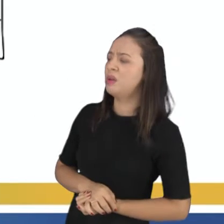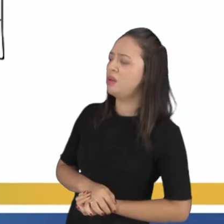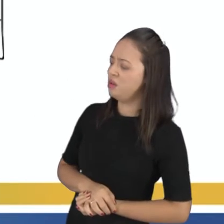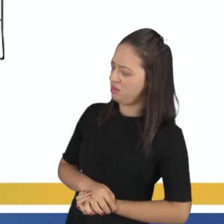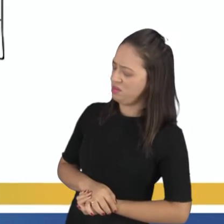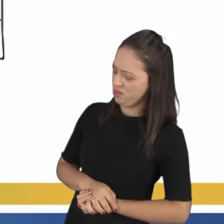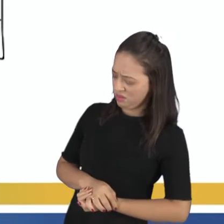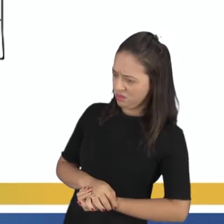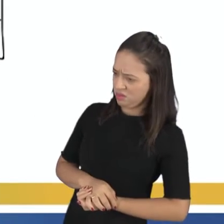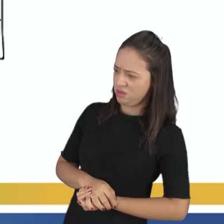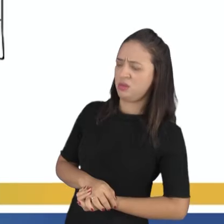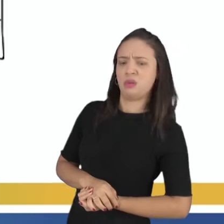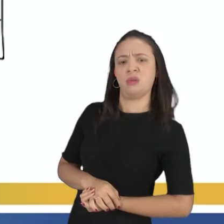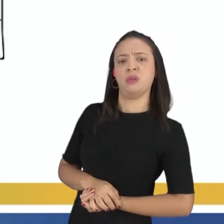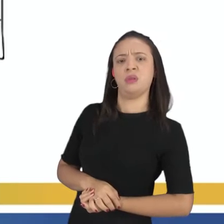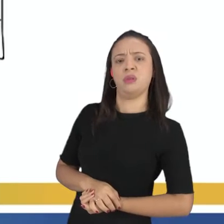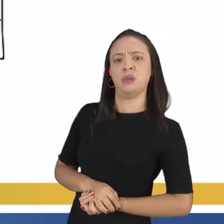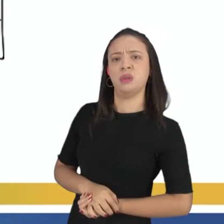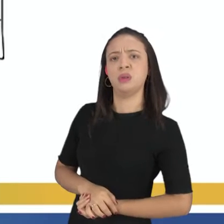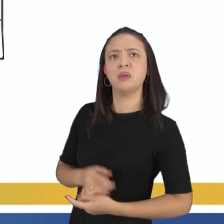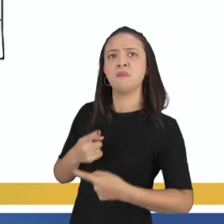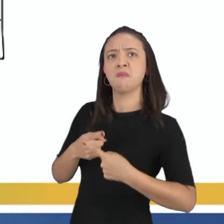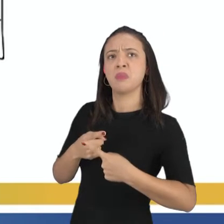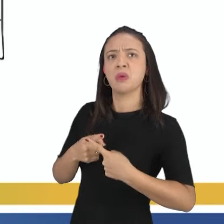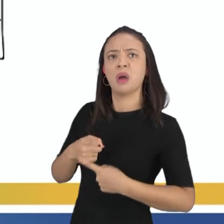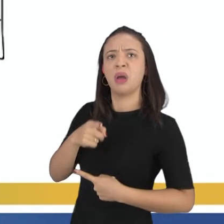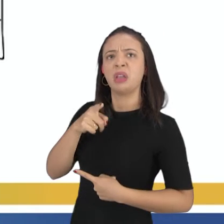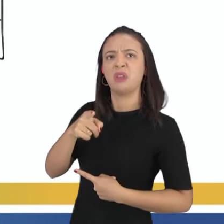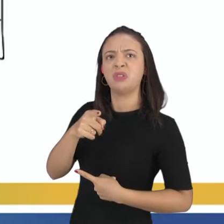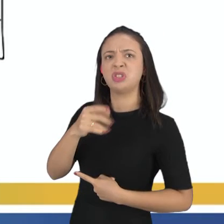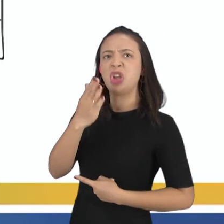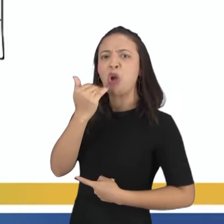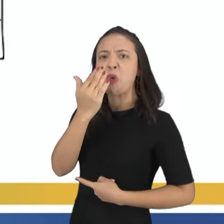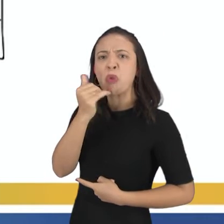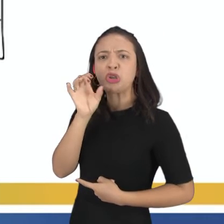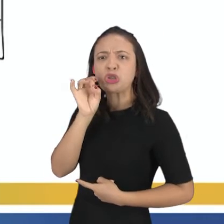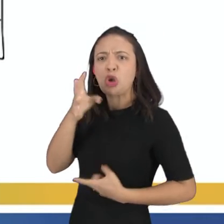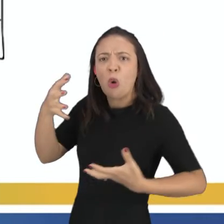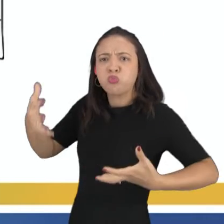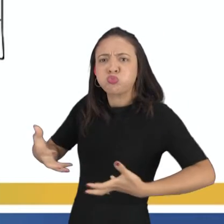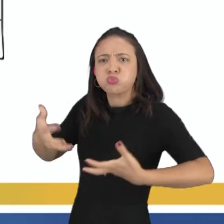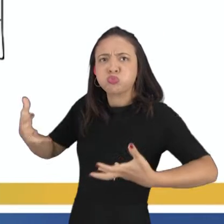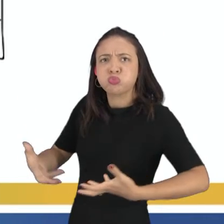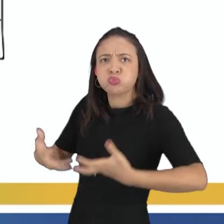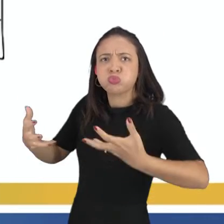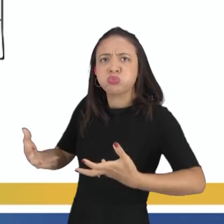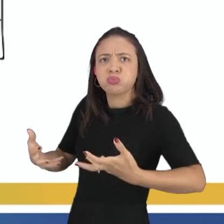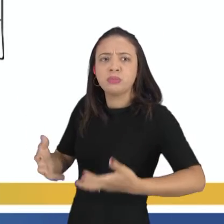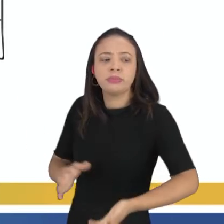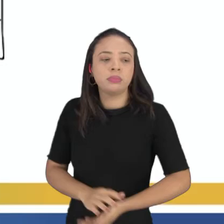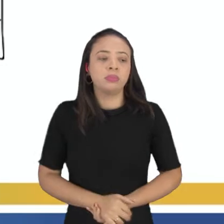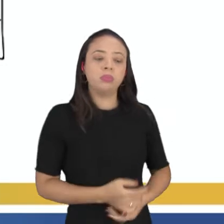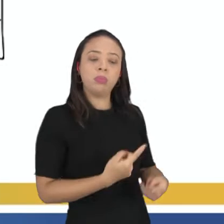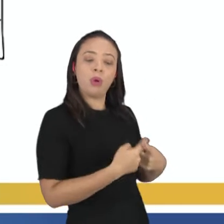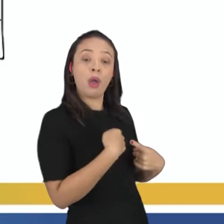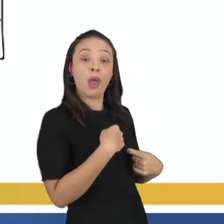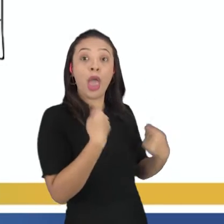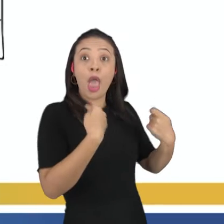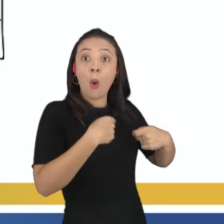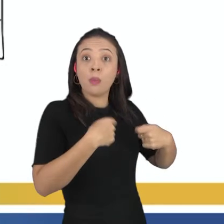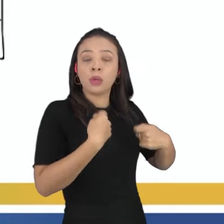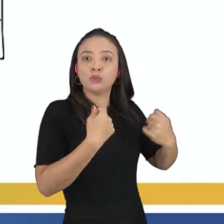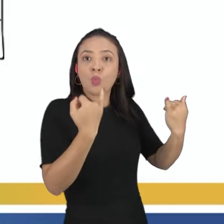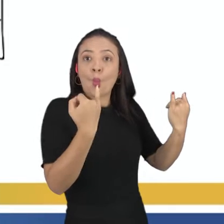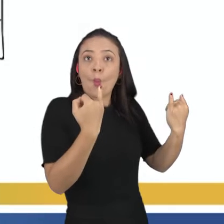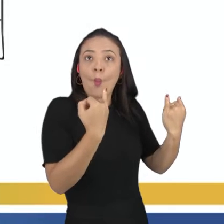para ela, né, e tal. Aí diz, e por que você está comendo só verduras e legumes? Para emagrecer.